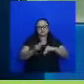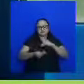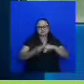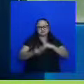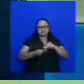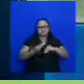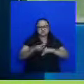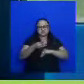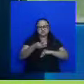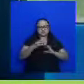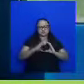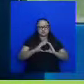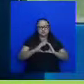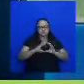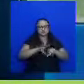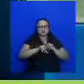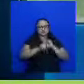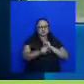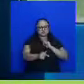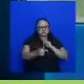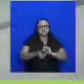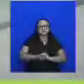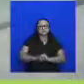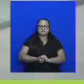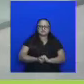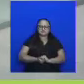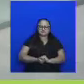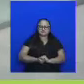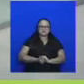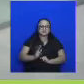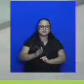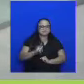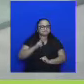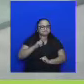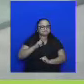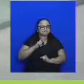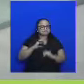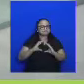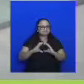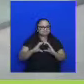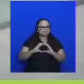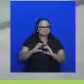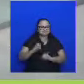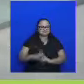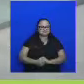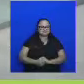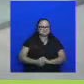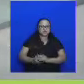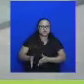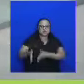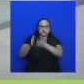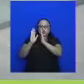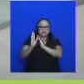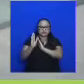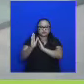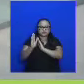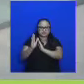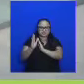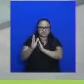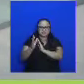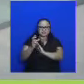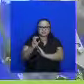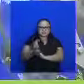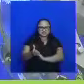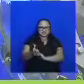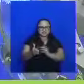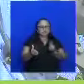dentro do nosso terceiro globo, o globo do Super 7. E temos a bola. Anote aí, bola branca